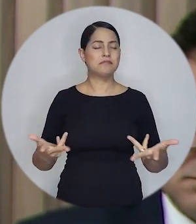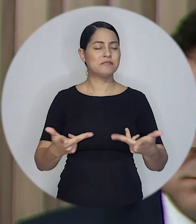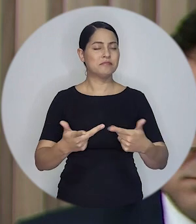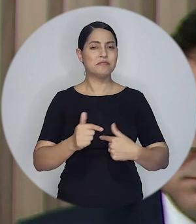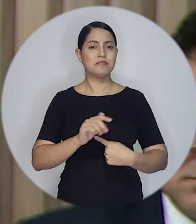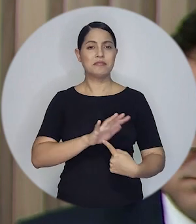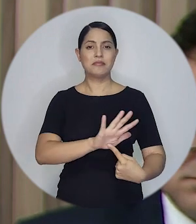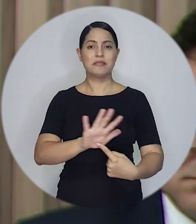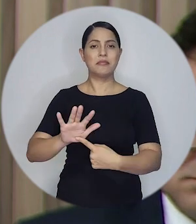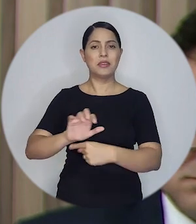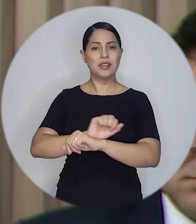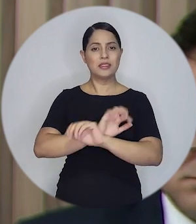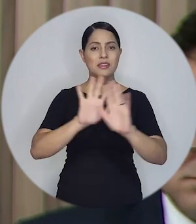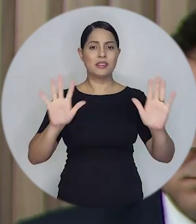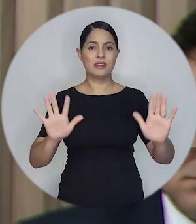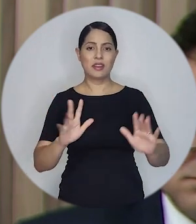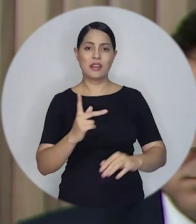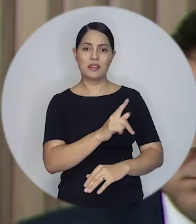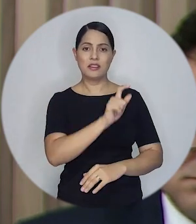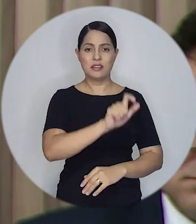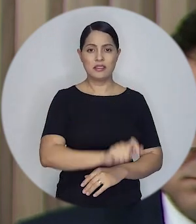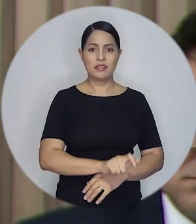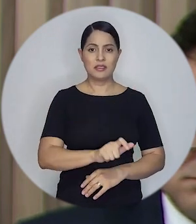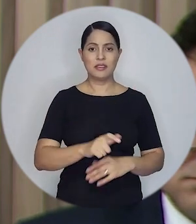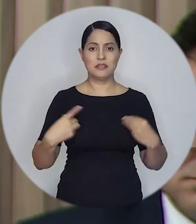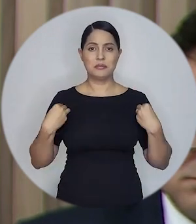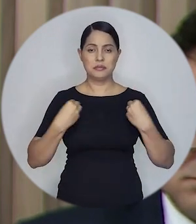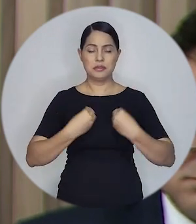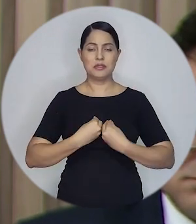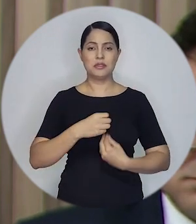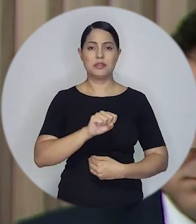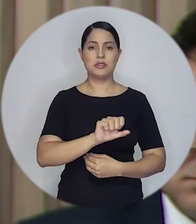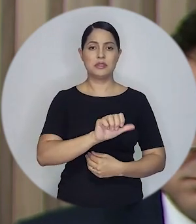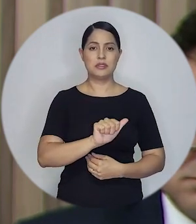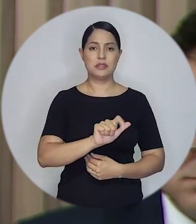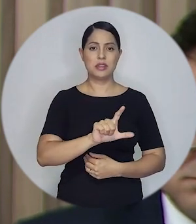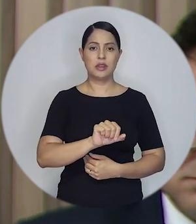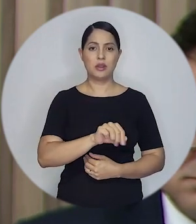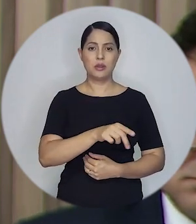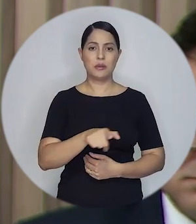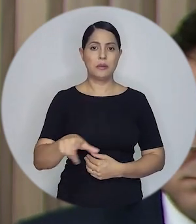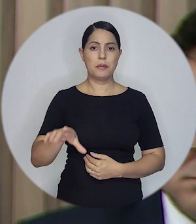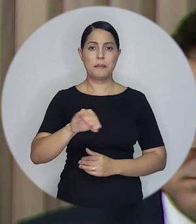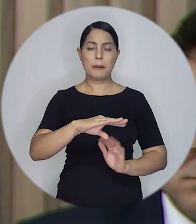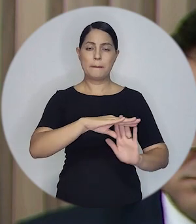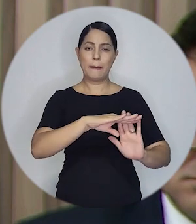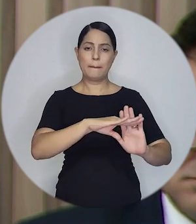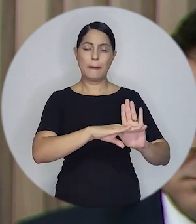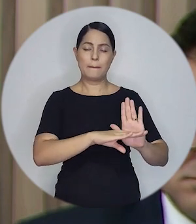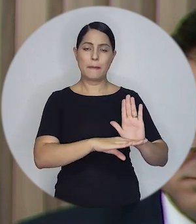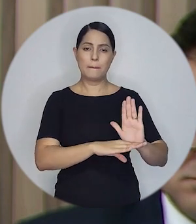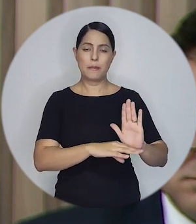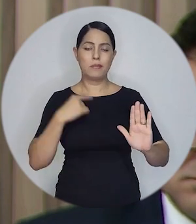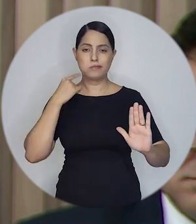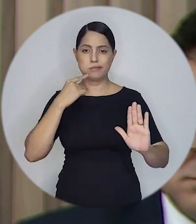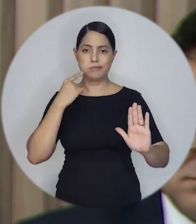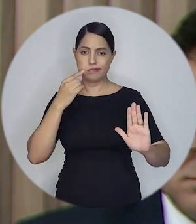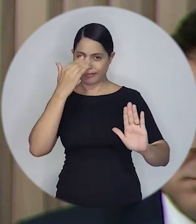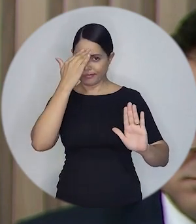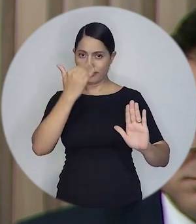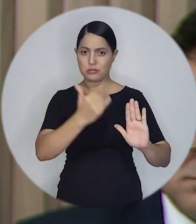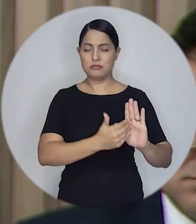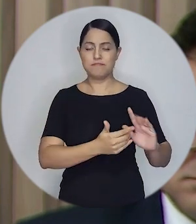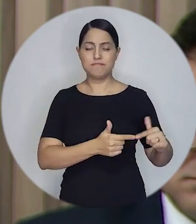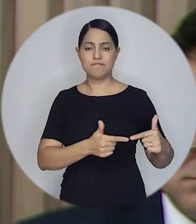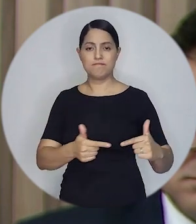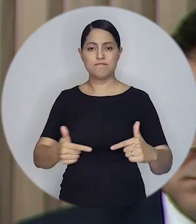como exemplo para ilustrar a sensibilidade do ministro Salomão com as pautas da advocacia. Essa é uma marca